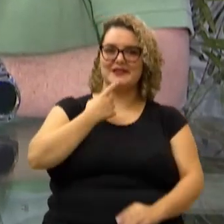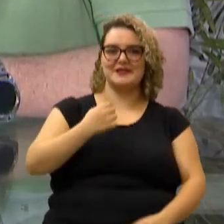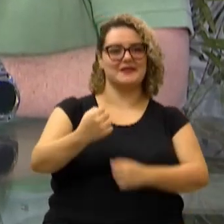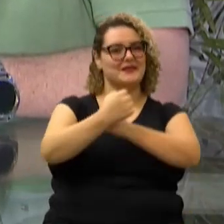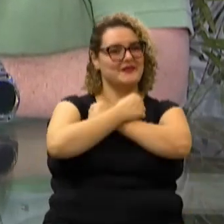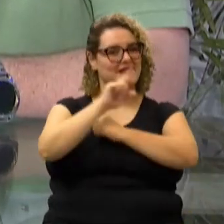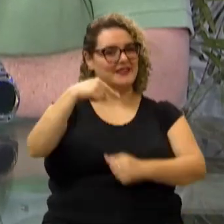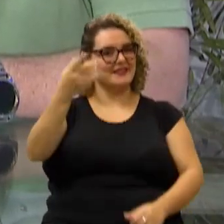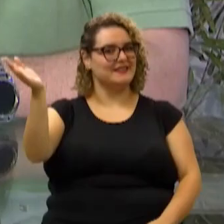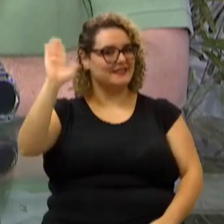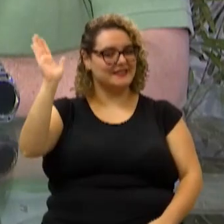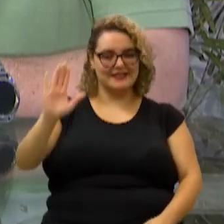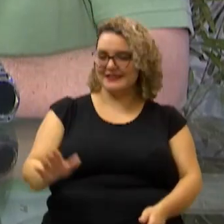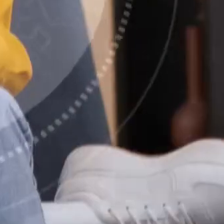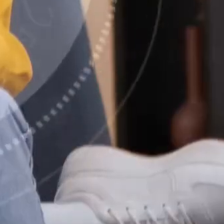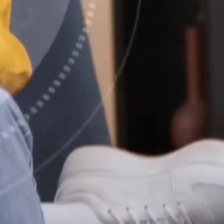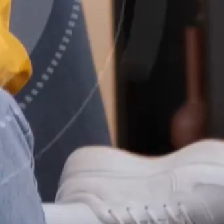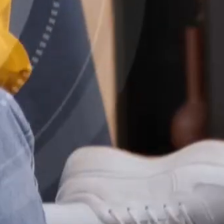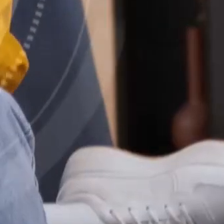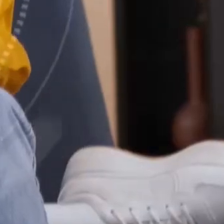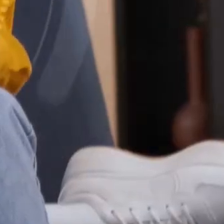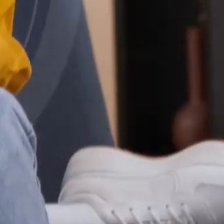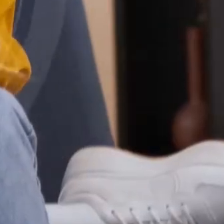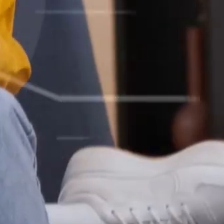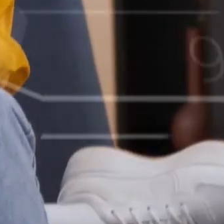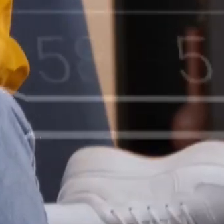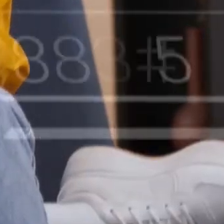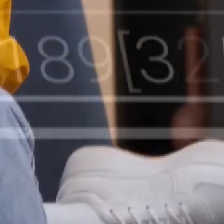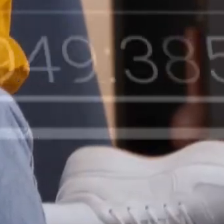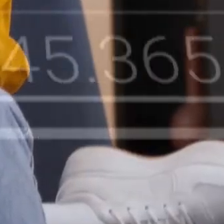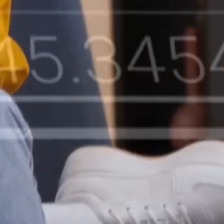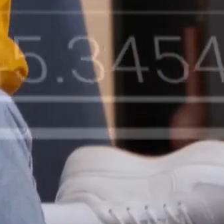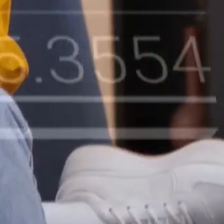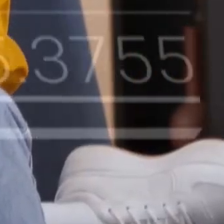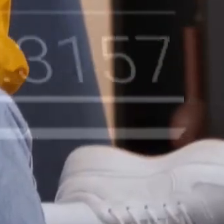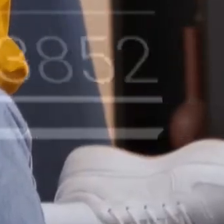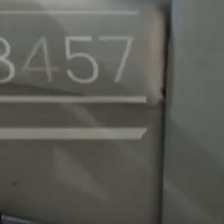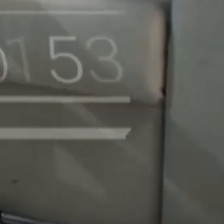câmara campinas um abraço e até logo e